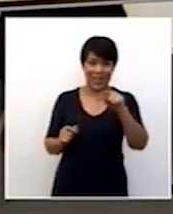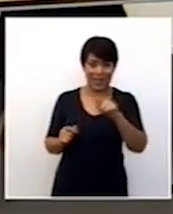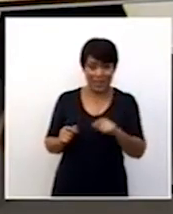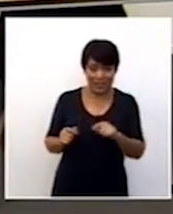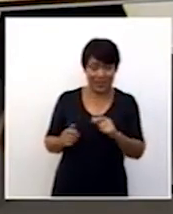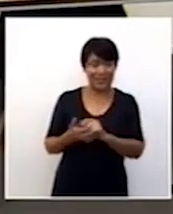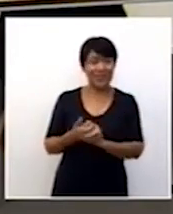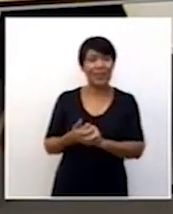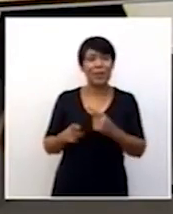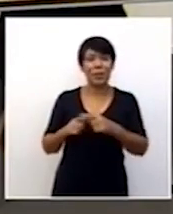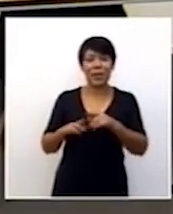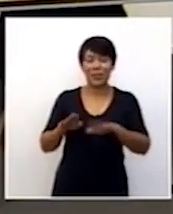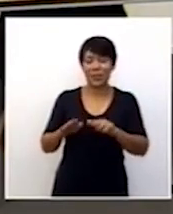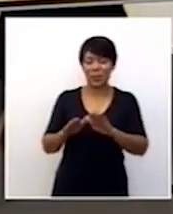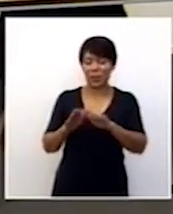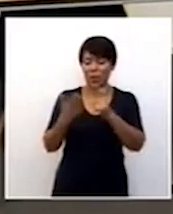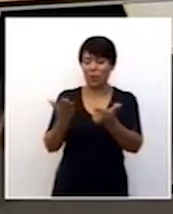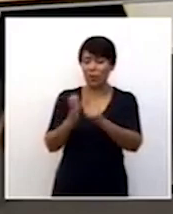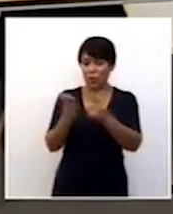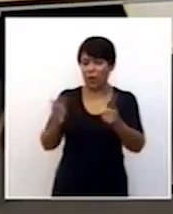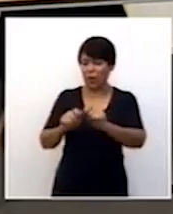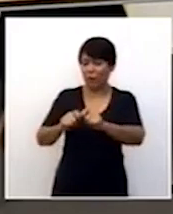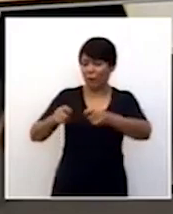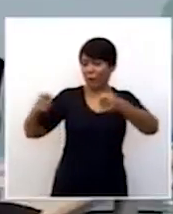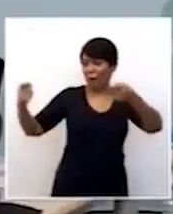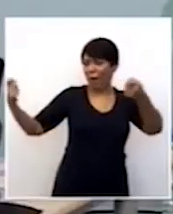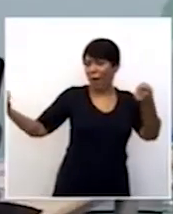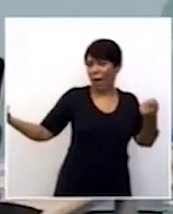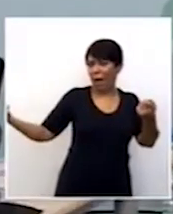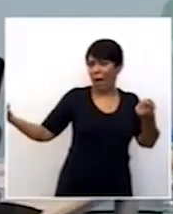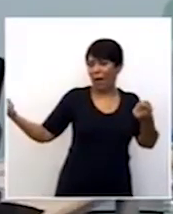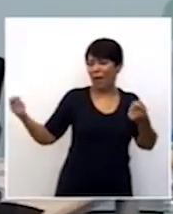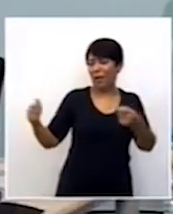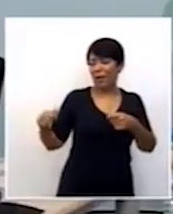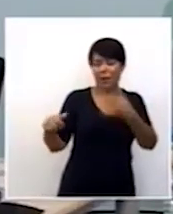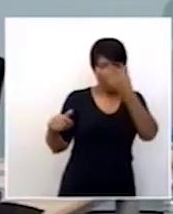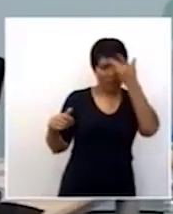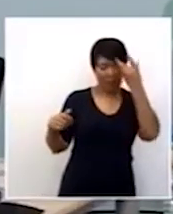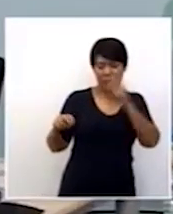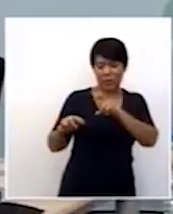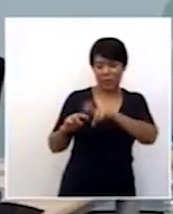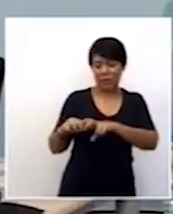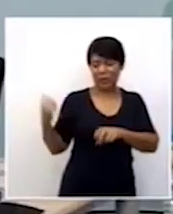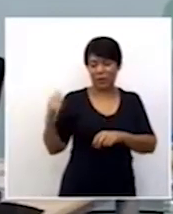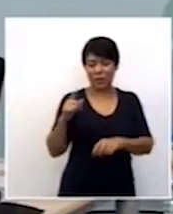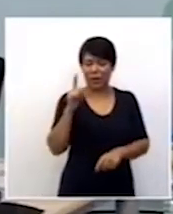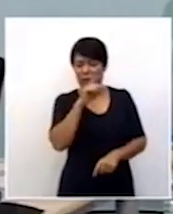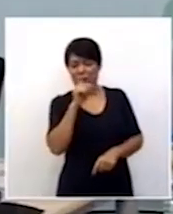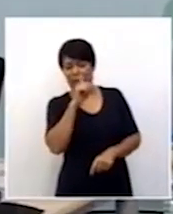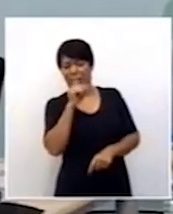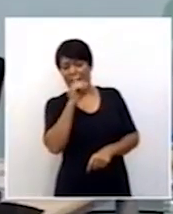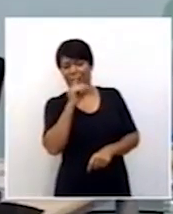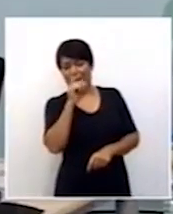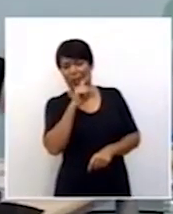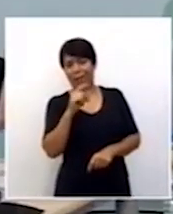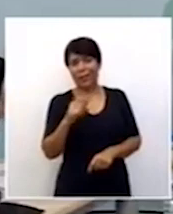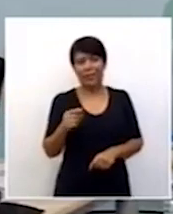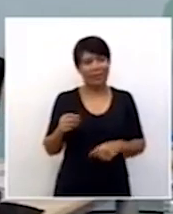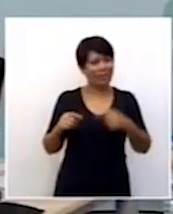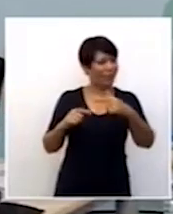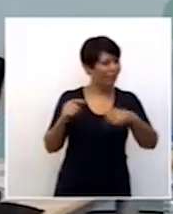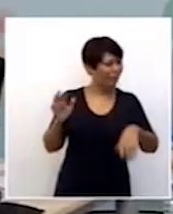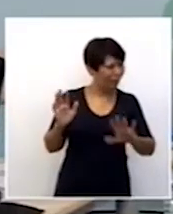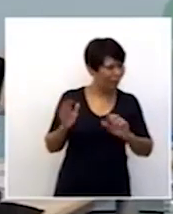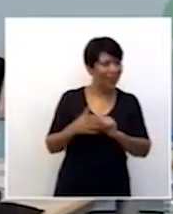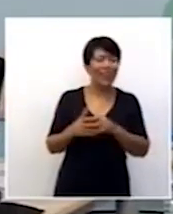você tocou no seu vizinho com o jornal. Ele está usando uma espécie de metonímia, né? Usando o nariz como expressão do corpo inteiro.